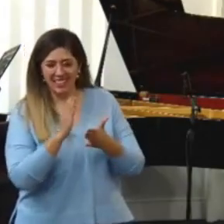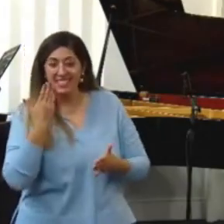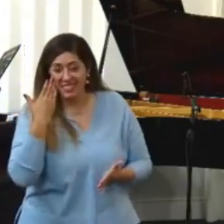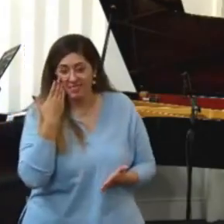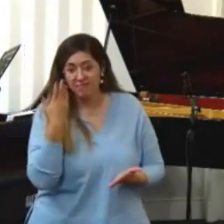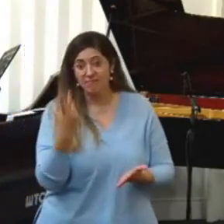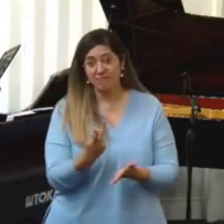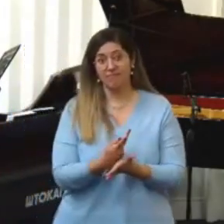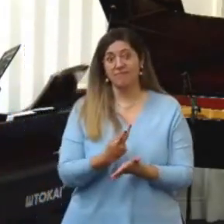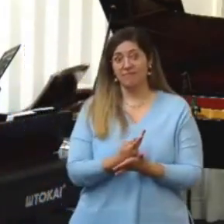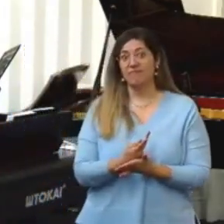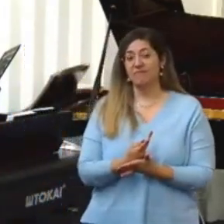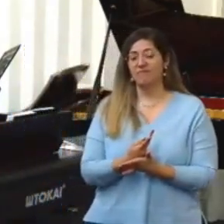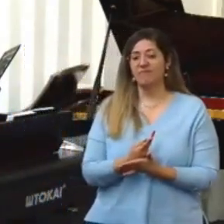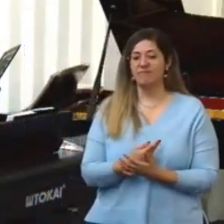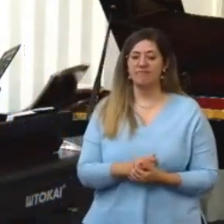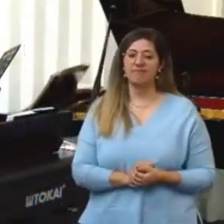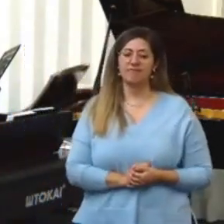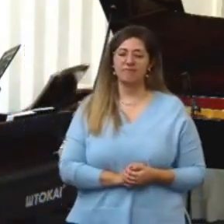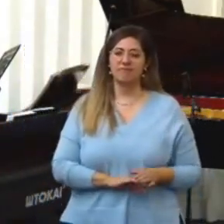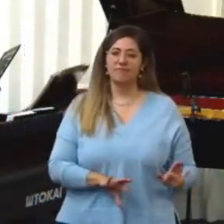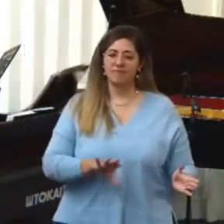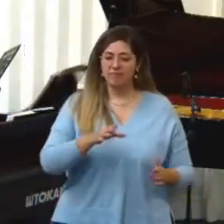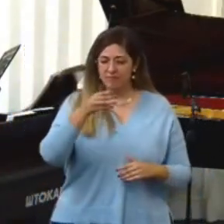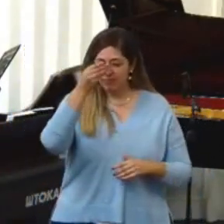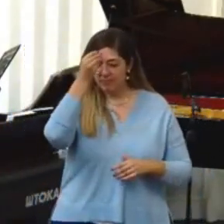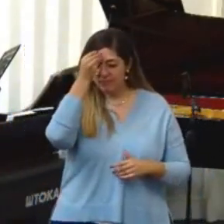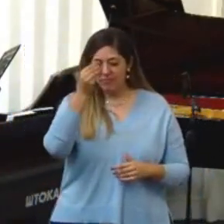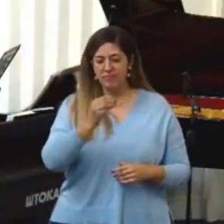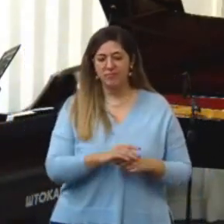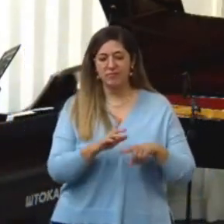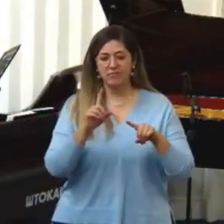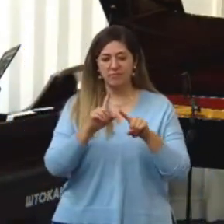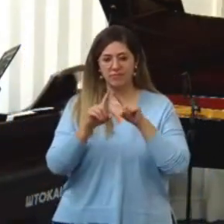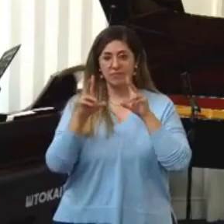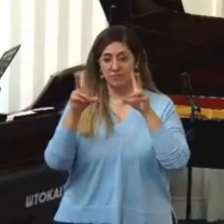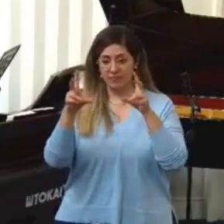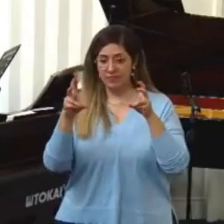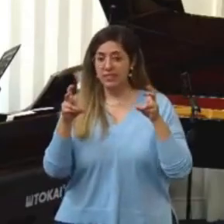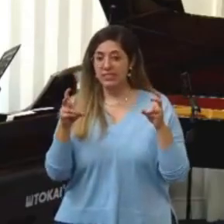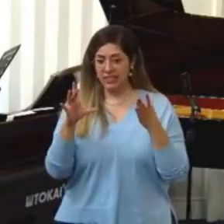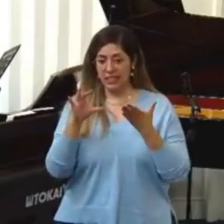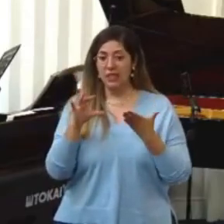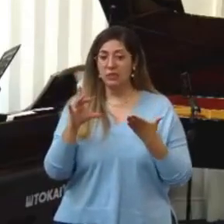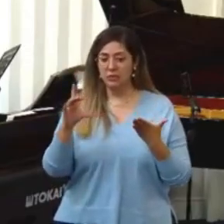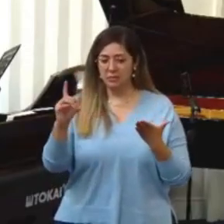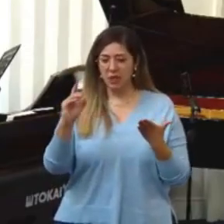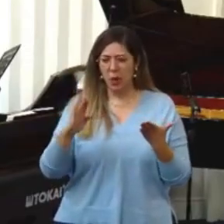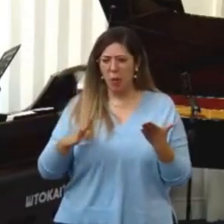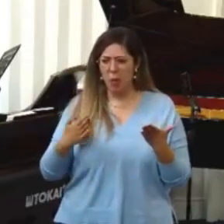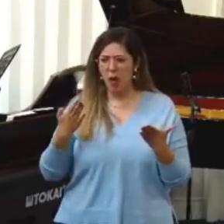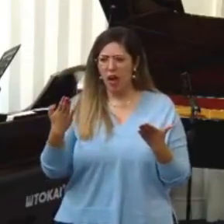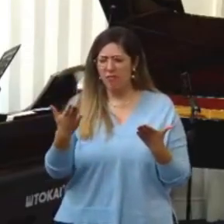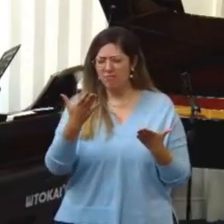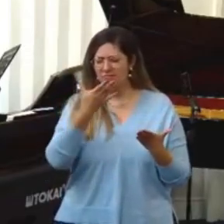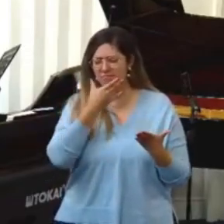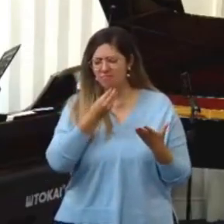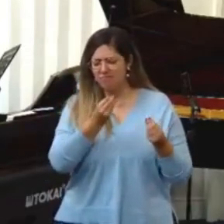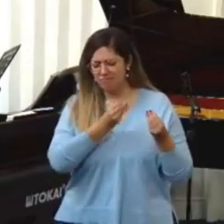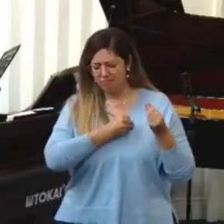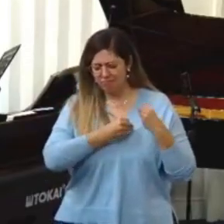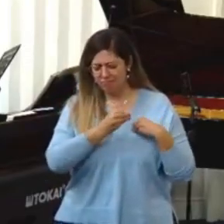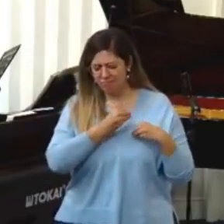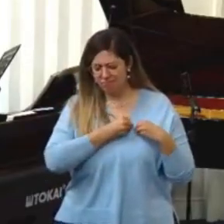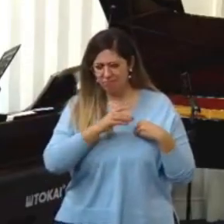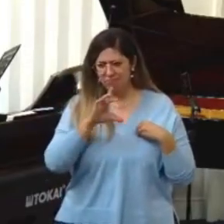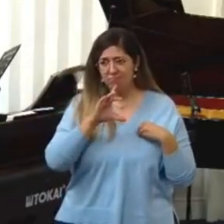só. Então, é muito evidente nas Escrituras que todas as vezes que um homem sucumbe ao seu pecado,